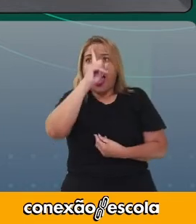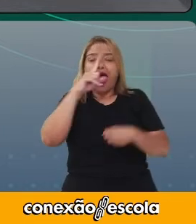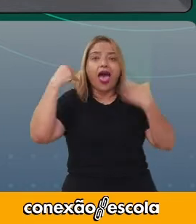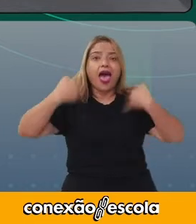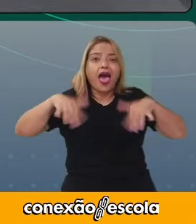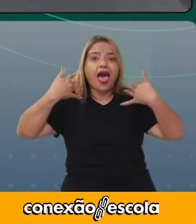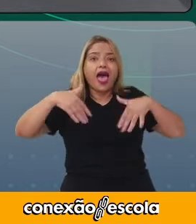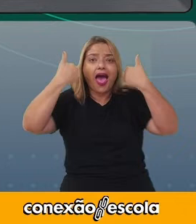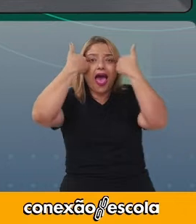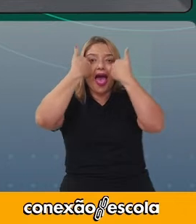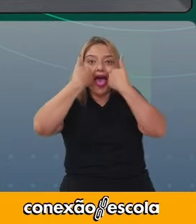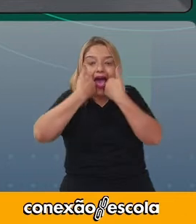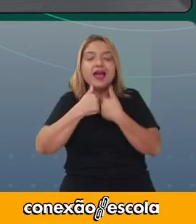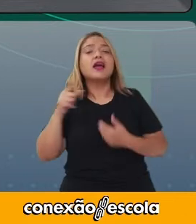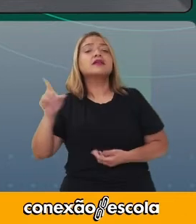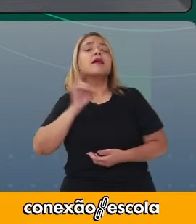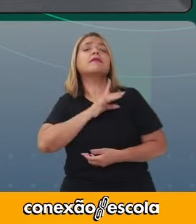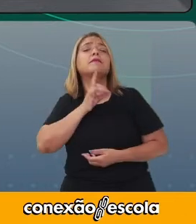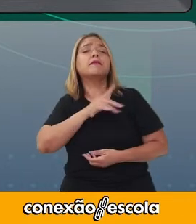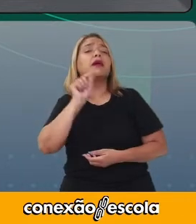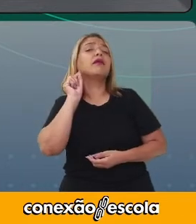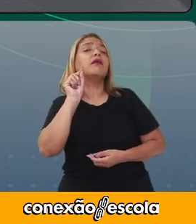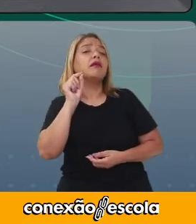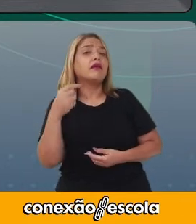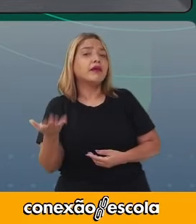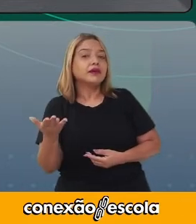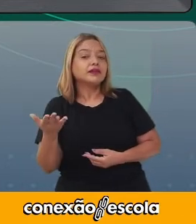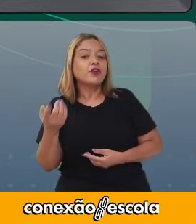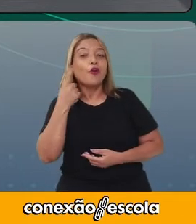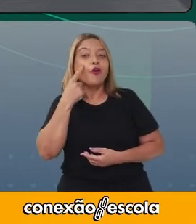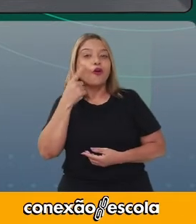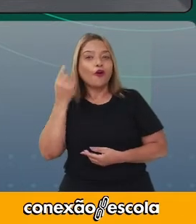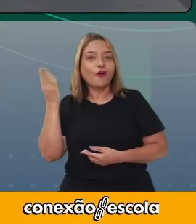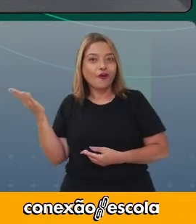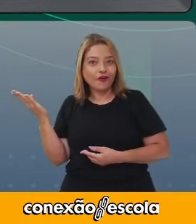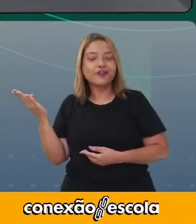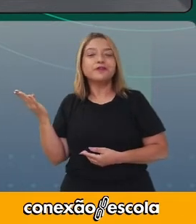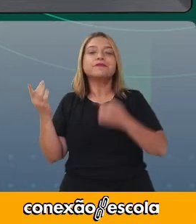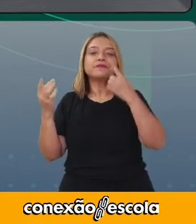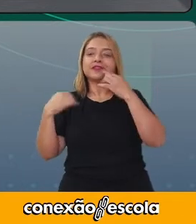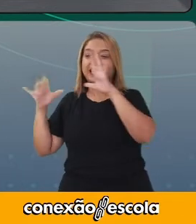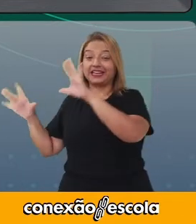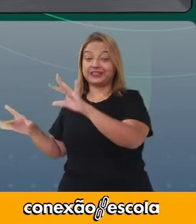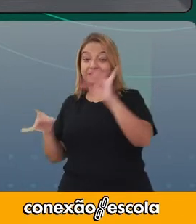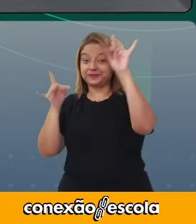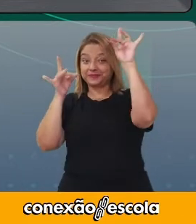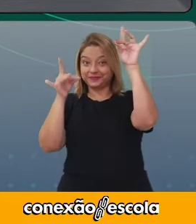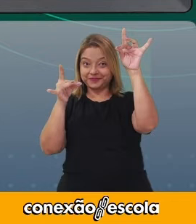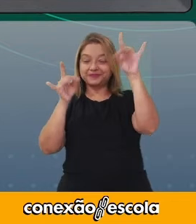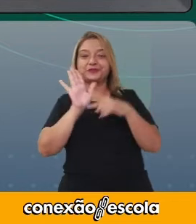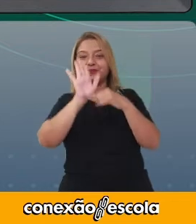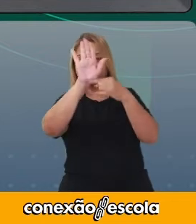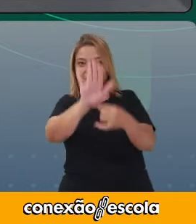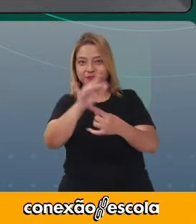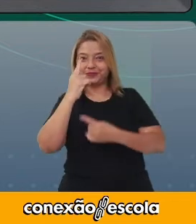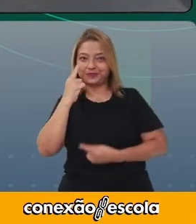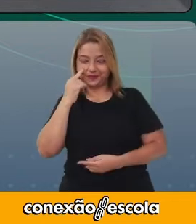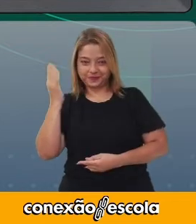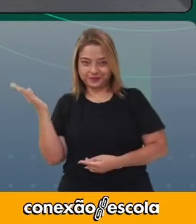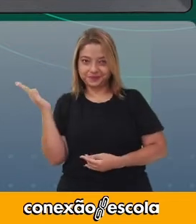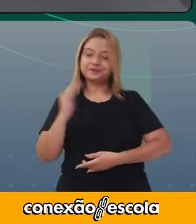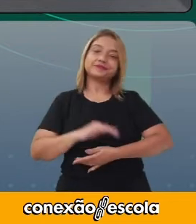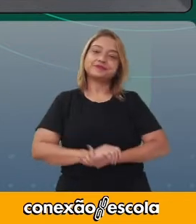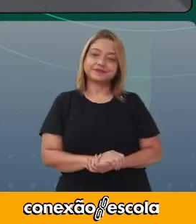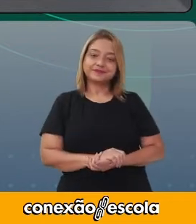ela tinha medo? Lembra aí? Olha só. Eu trouxe um fragmento da história para vocês.